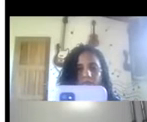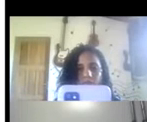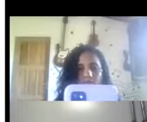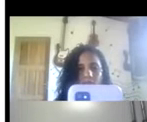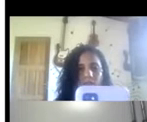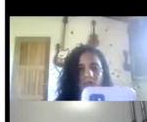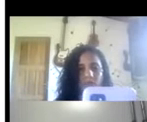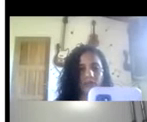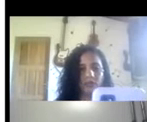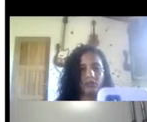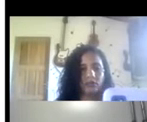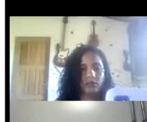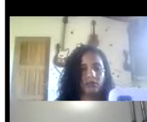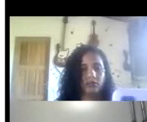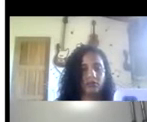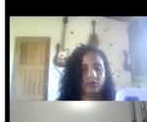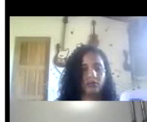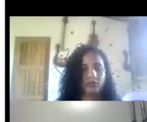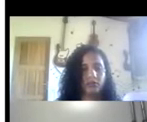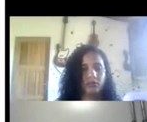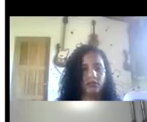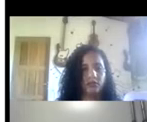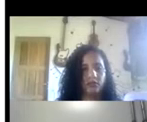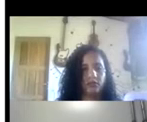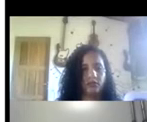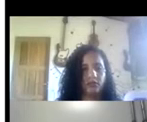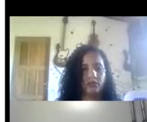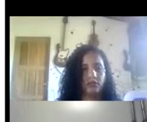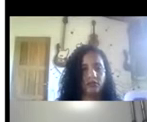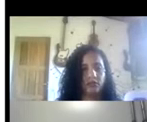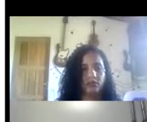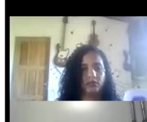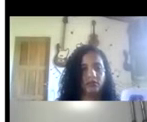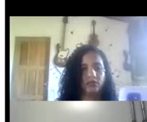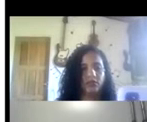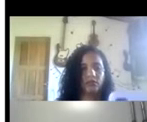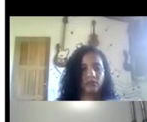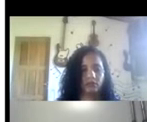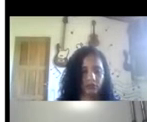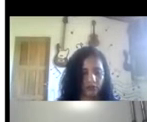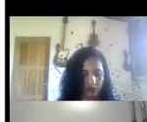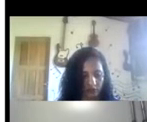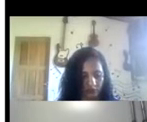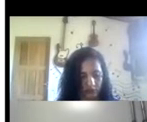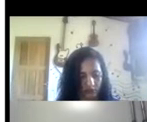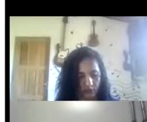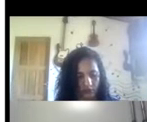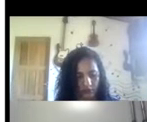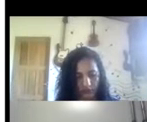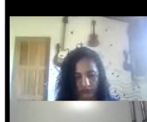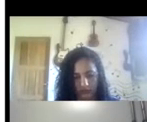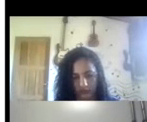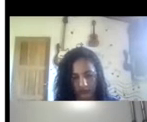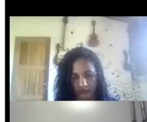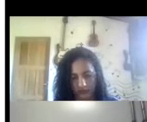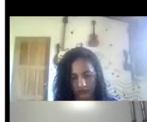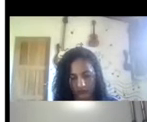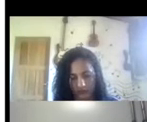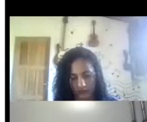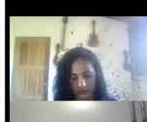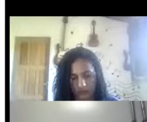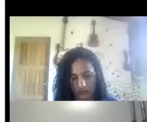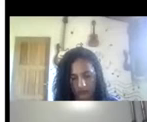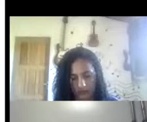vendo aí, né, Online Dispute Resolution, né, se fala, inclusive ninguém fala em